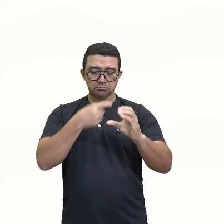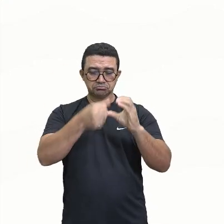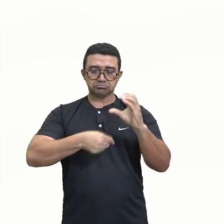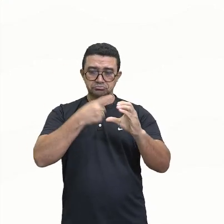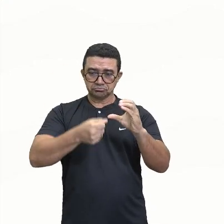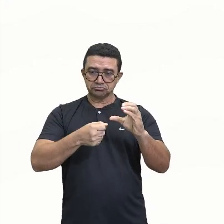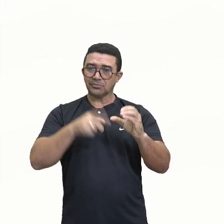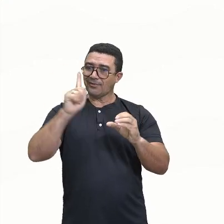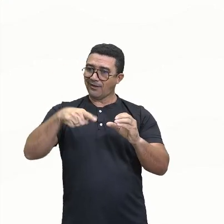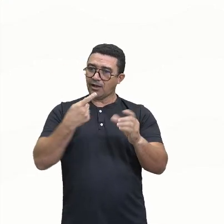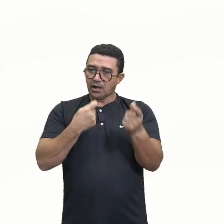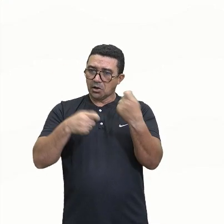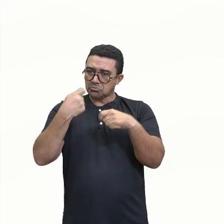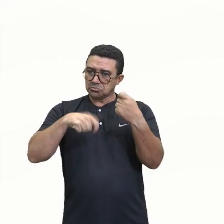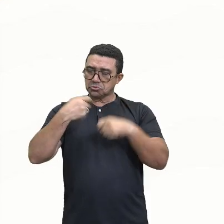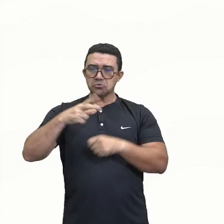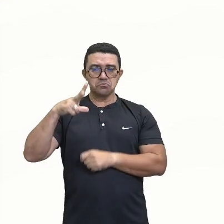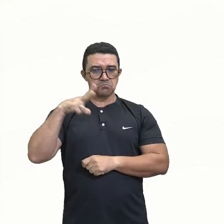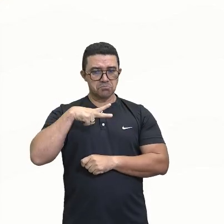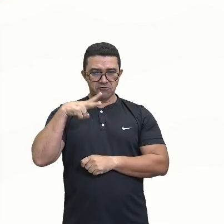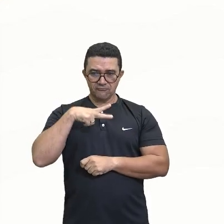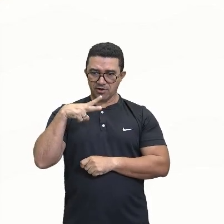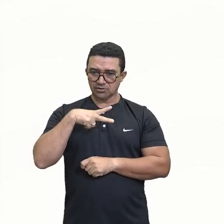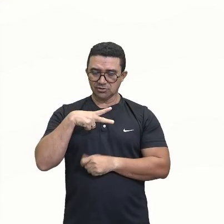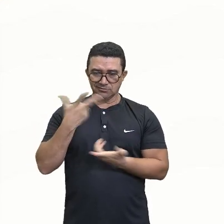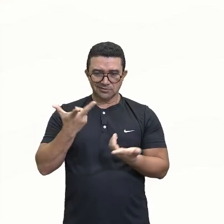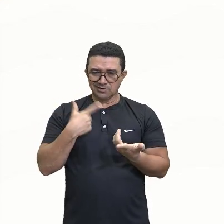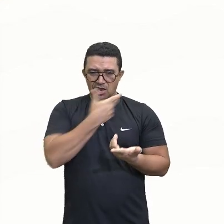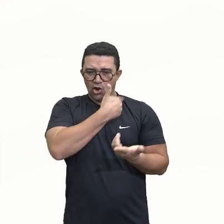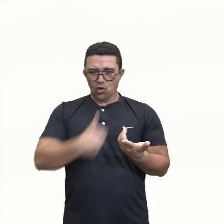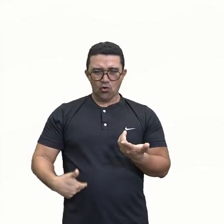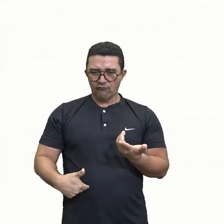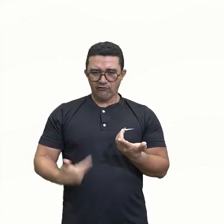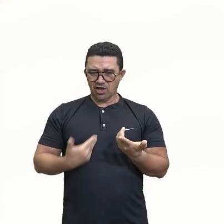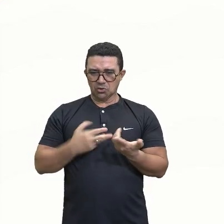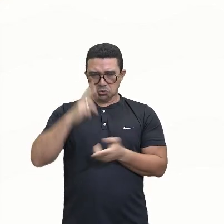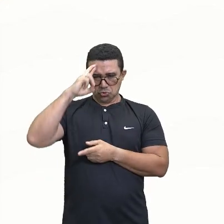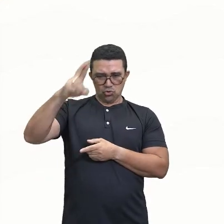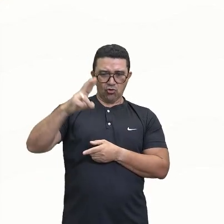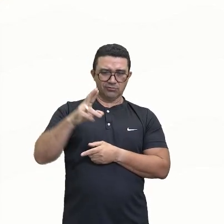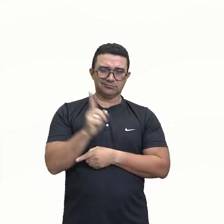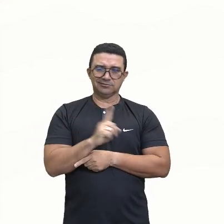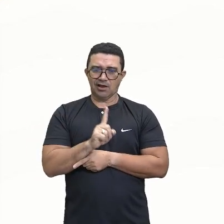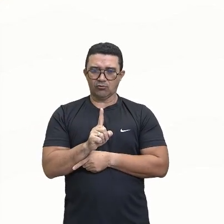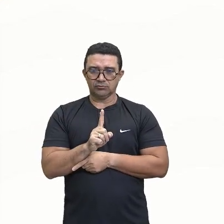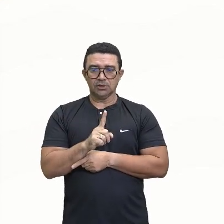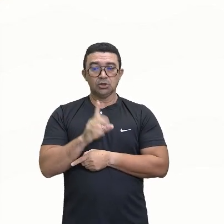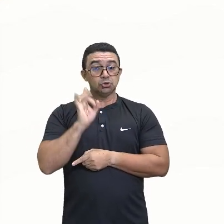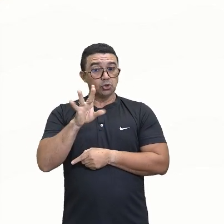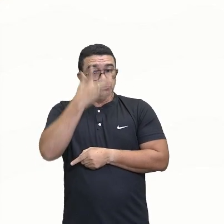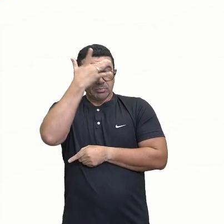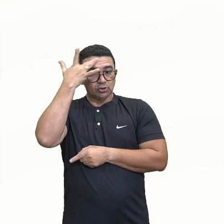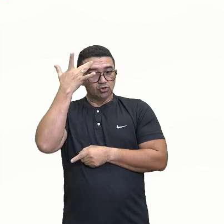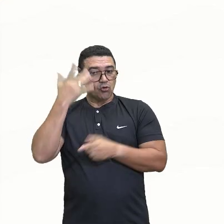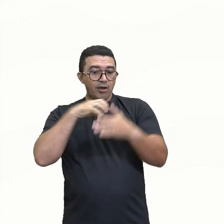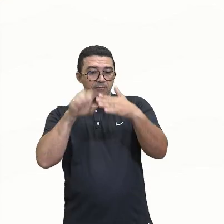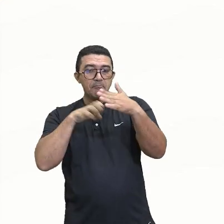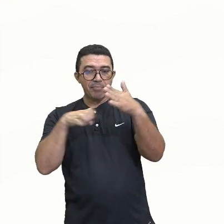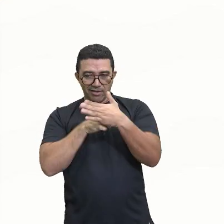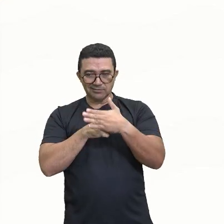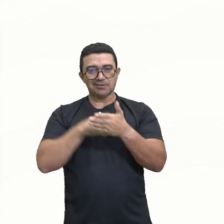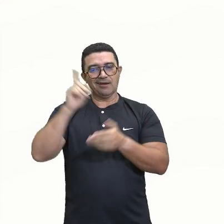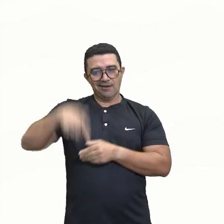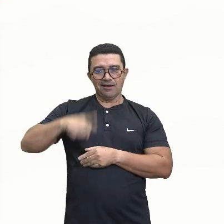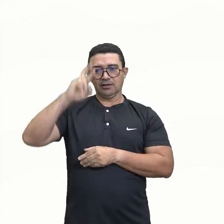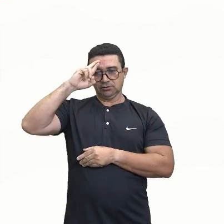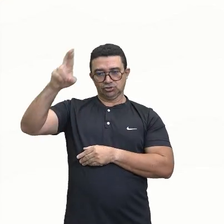economia privatizada. Não é mais o governo que é dono de tudo, e sim empresários, empresas, né?